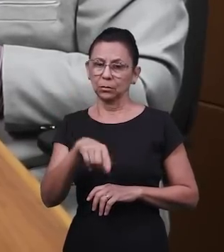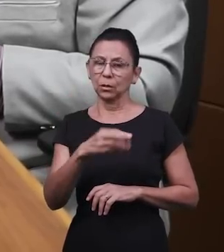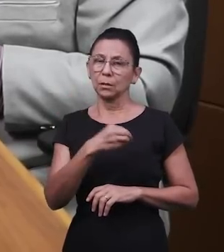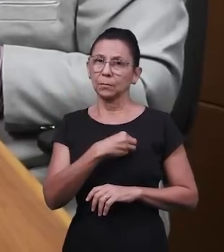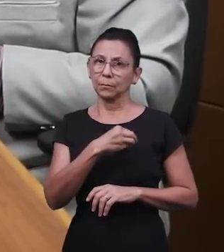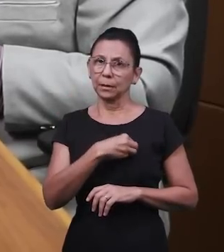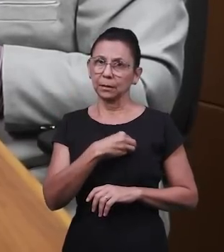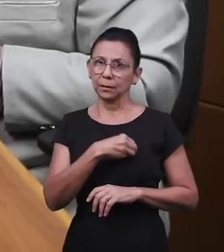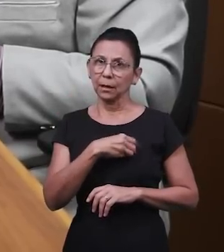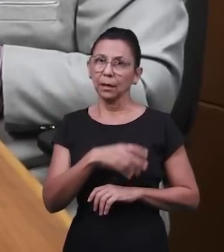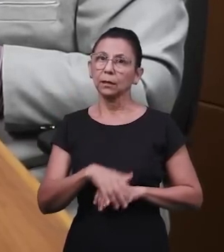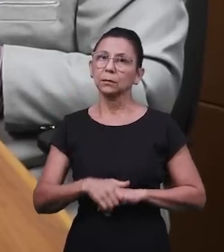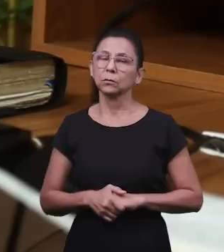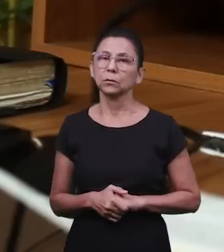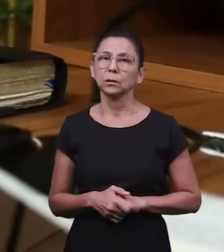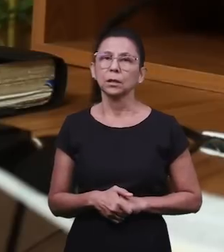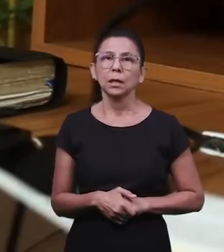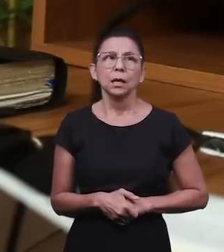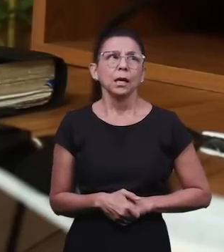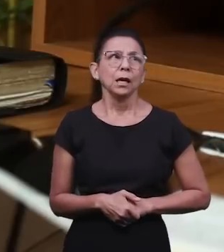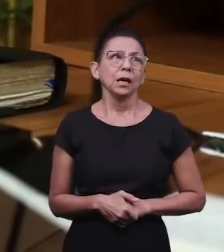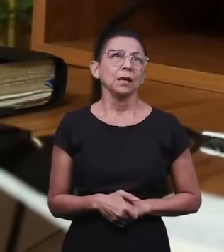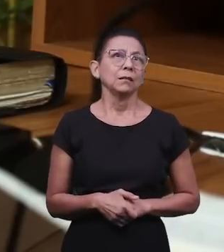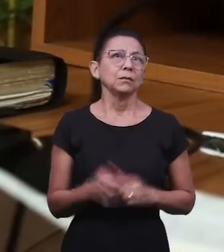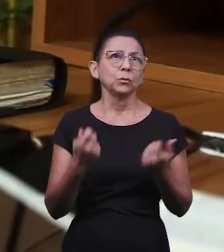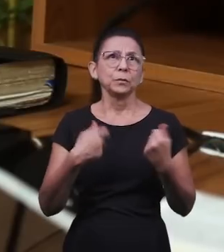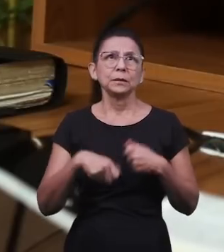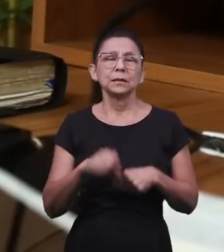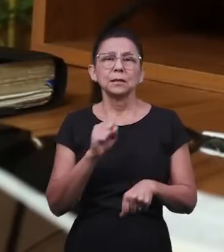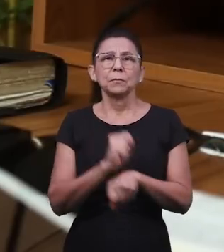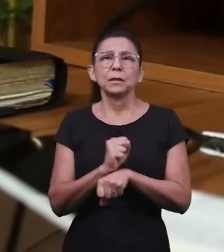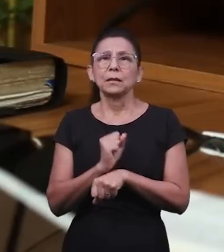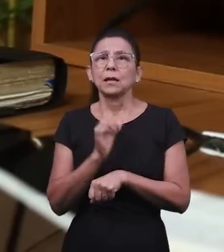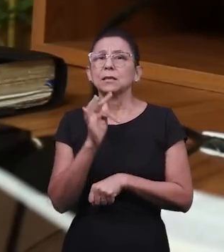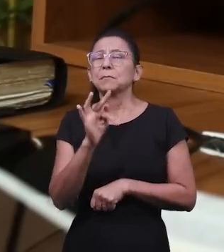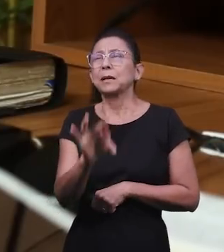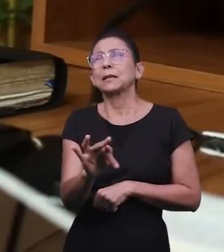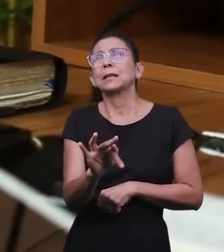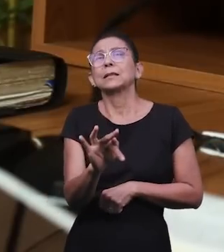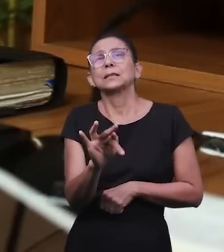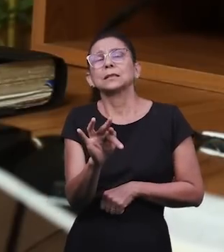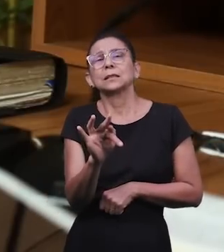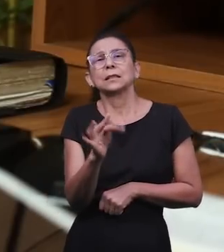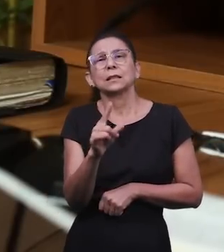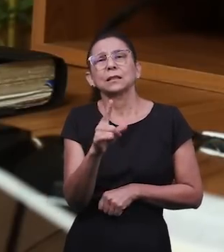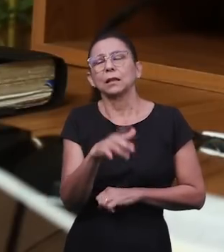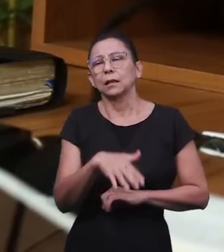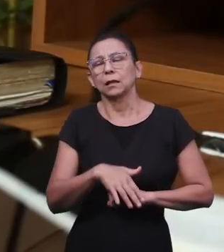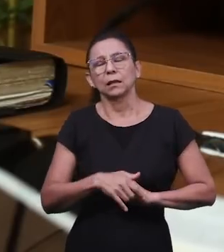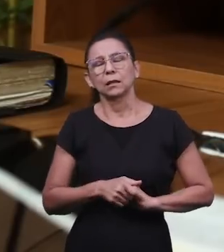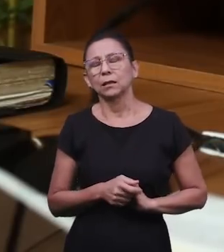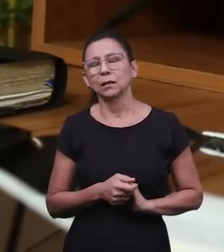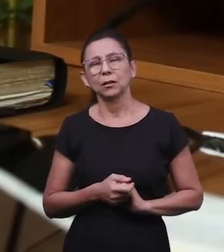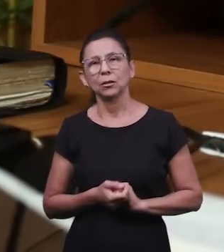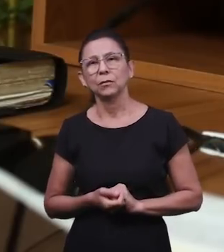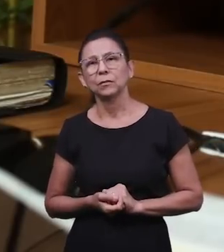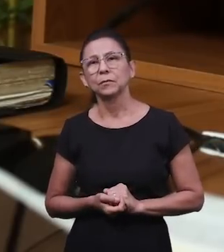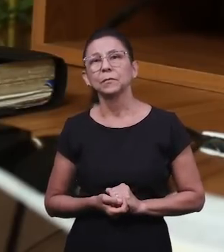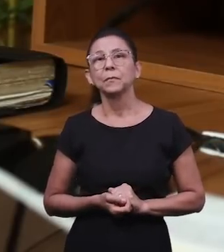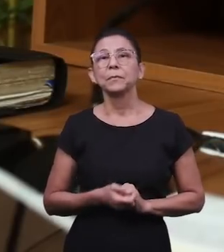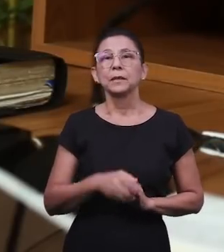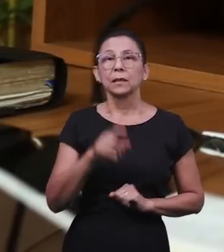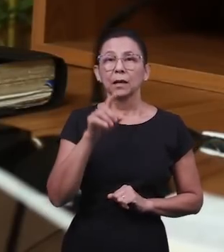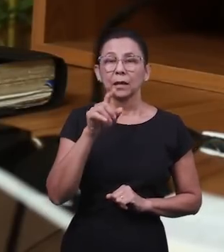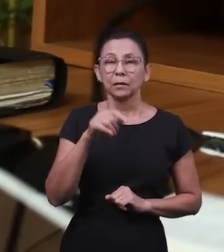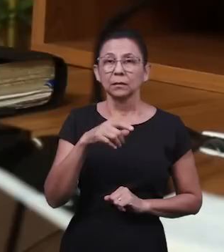precisamos perder as esperanças, que não tem mais jeito. Então, você fazer isso, poder voltar para Deus da mesma forma que você voltou. Tem crentes que